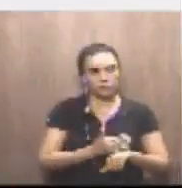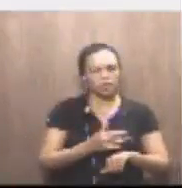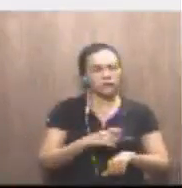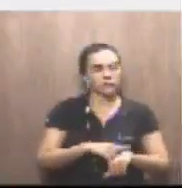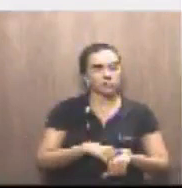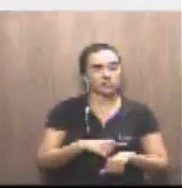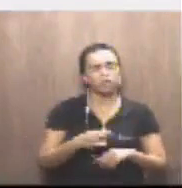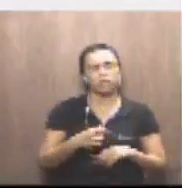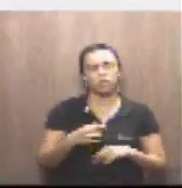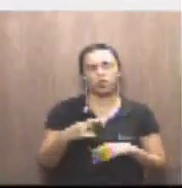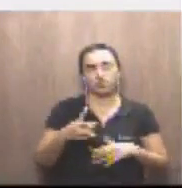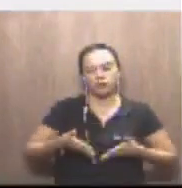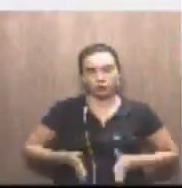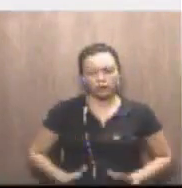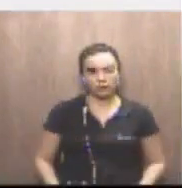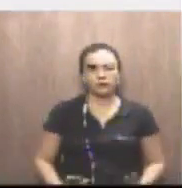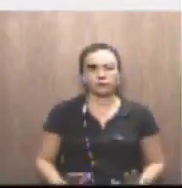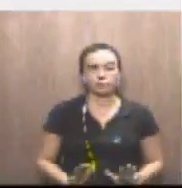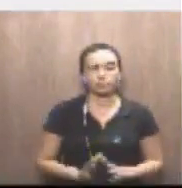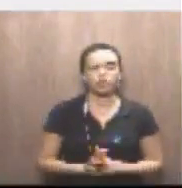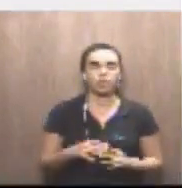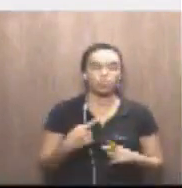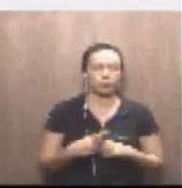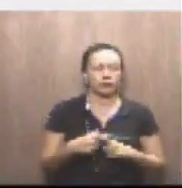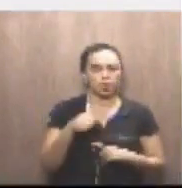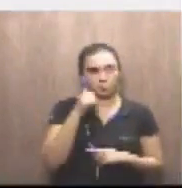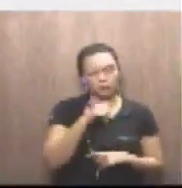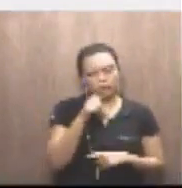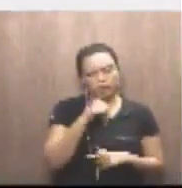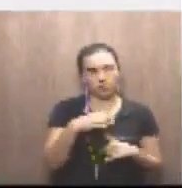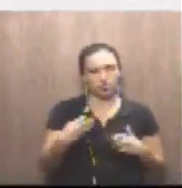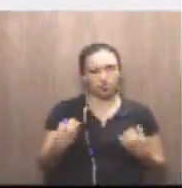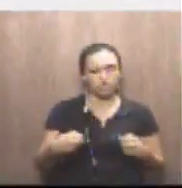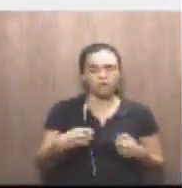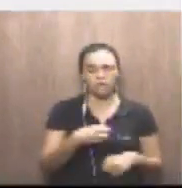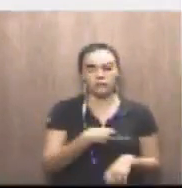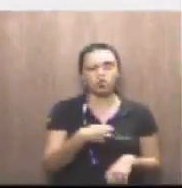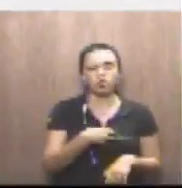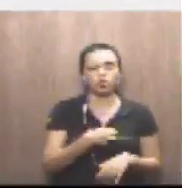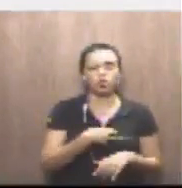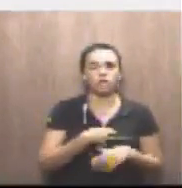extraordinária beleza do nascer. Porque a mulher precisa se sentir o quê?